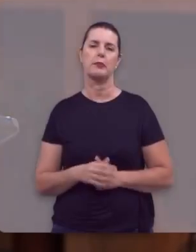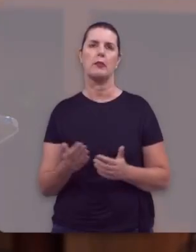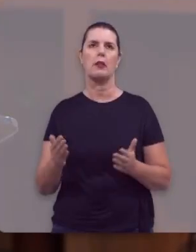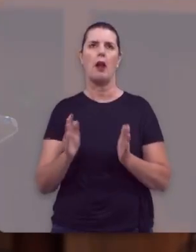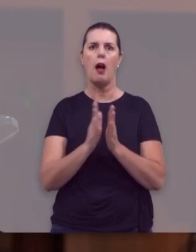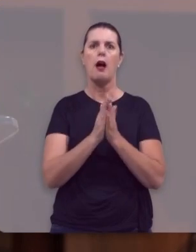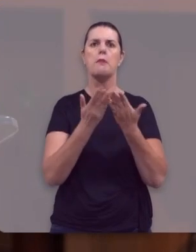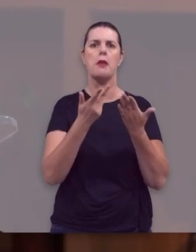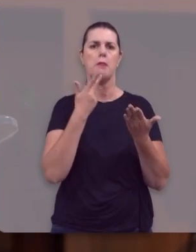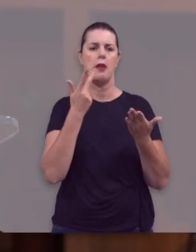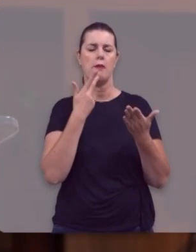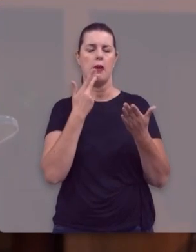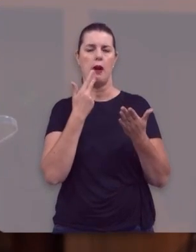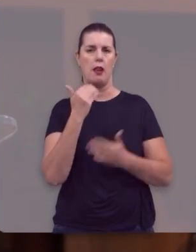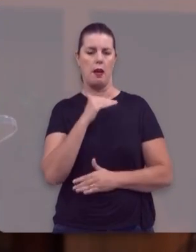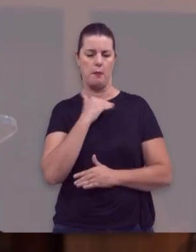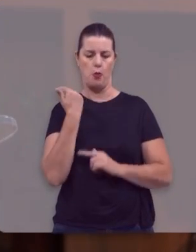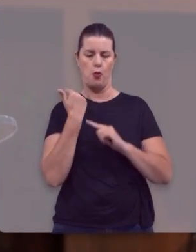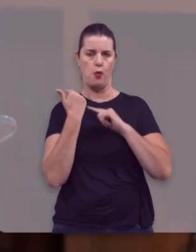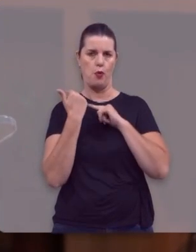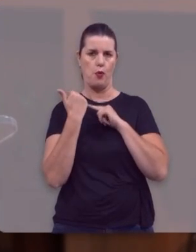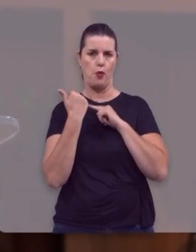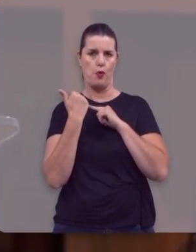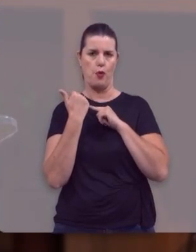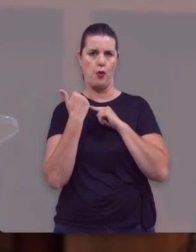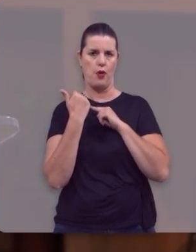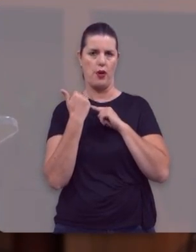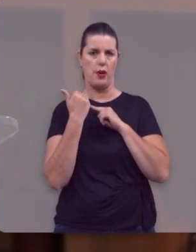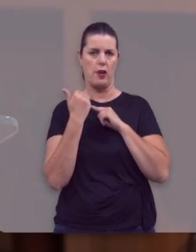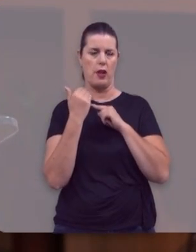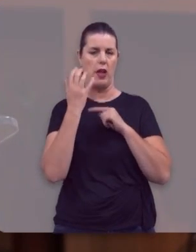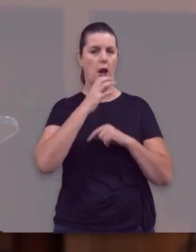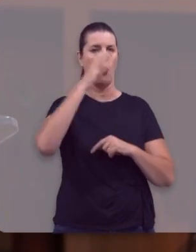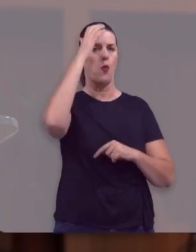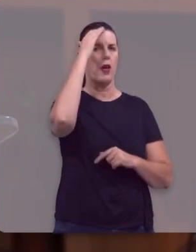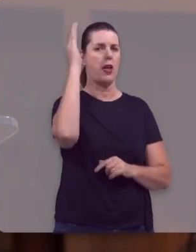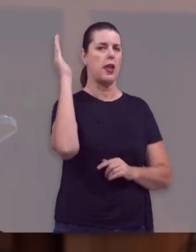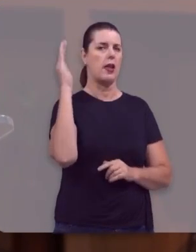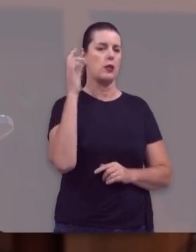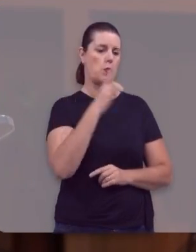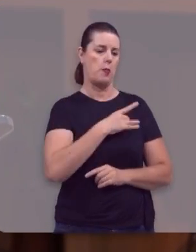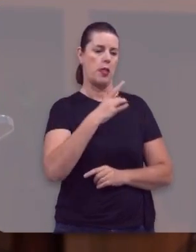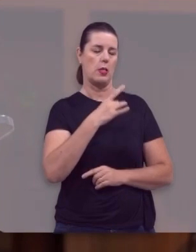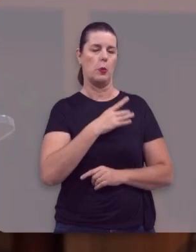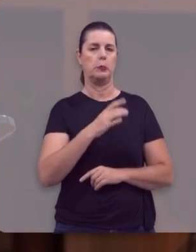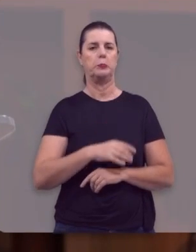A Bíblia diz que a morte é o rei dos terrores.